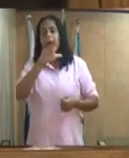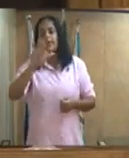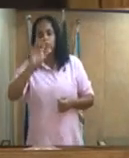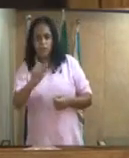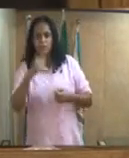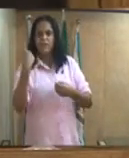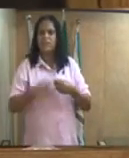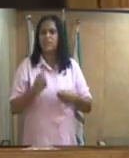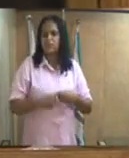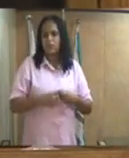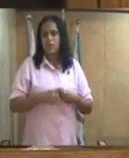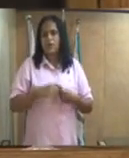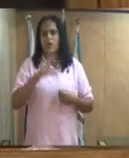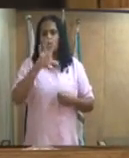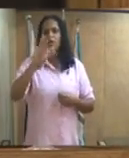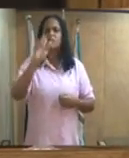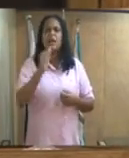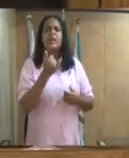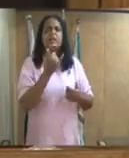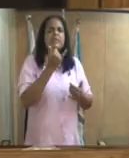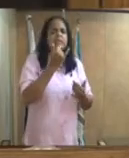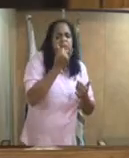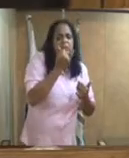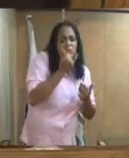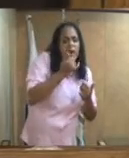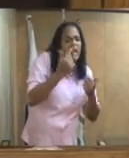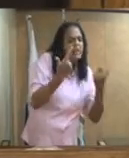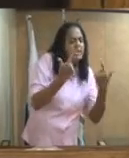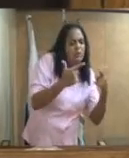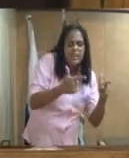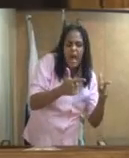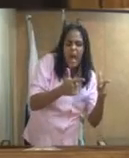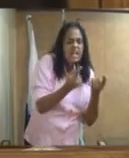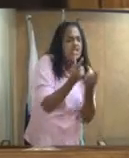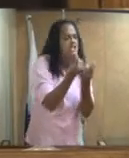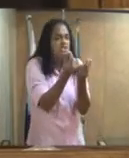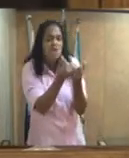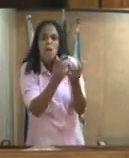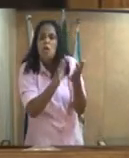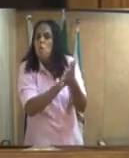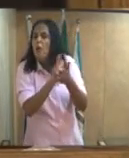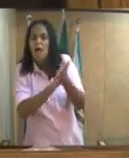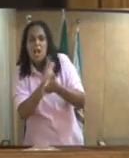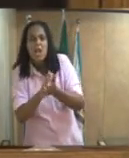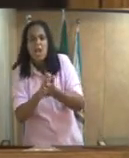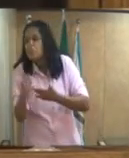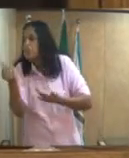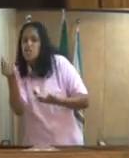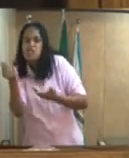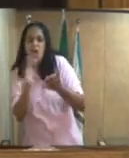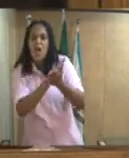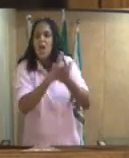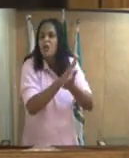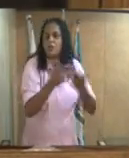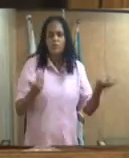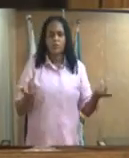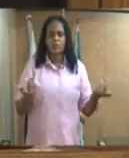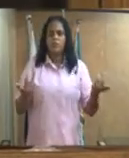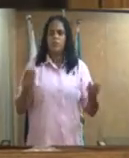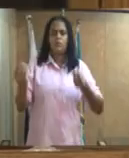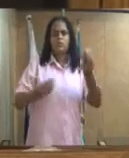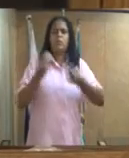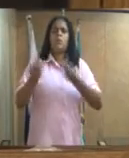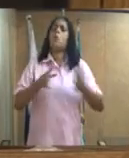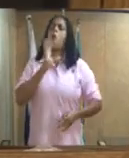esbarram nas desculpas: não tem dinheiro, não tem dinheiro para isso, não tem dinheiro para aquilo. Mas isso já era de conhecimento